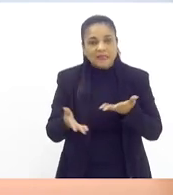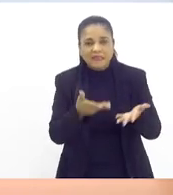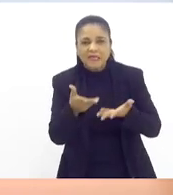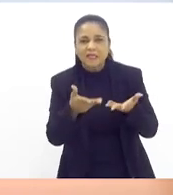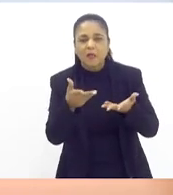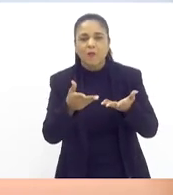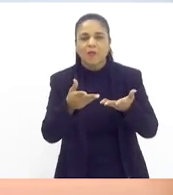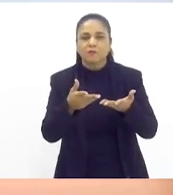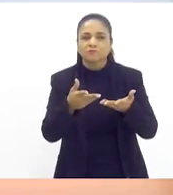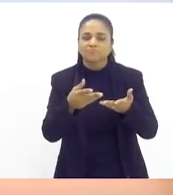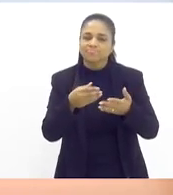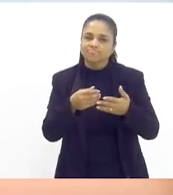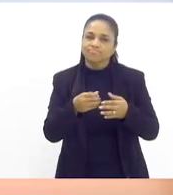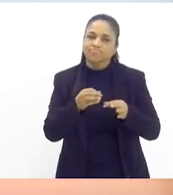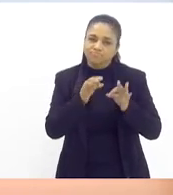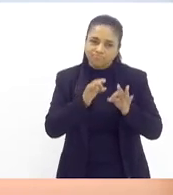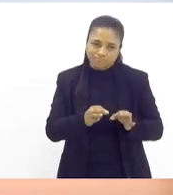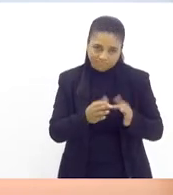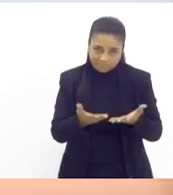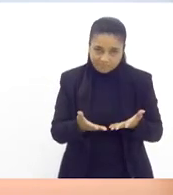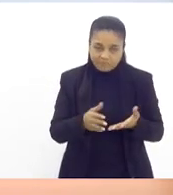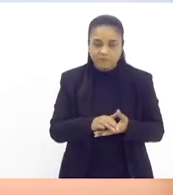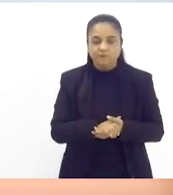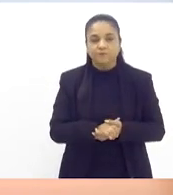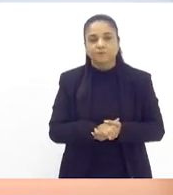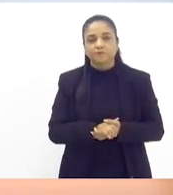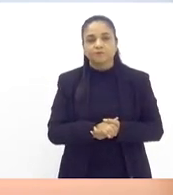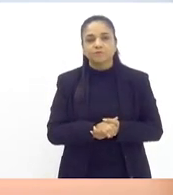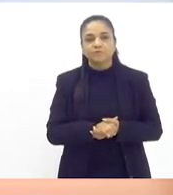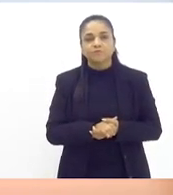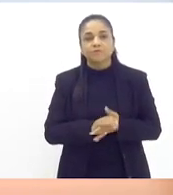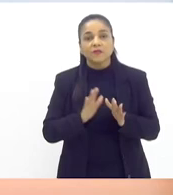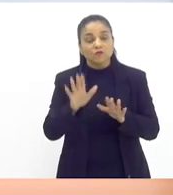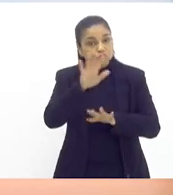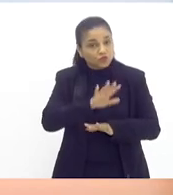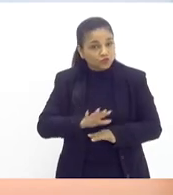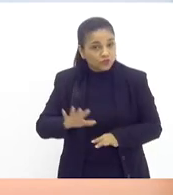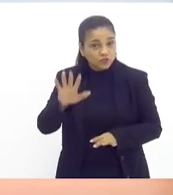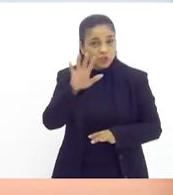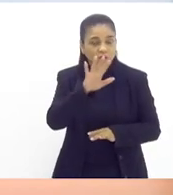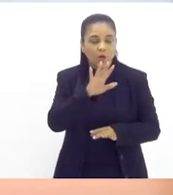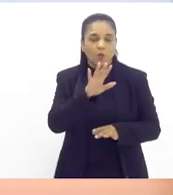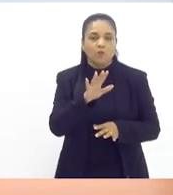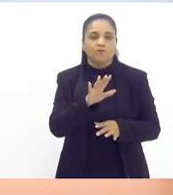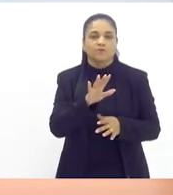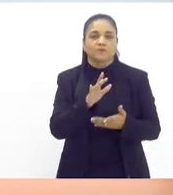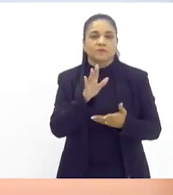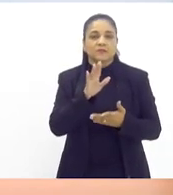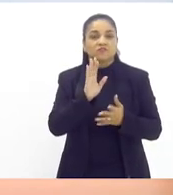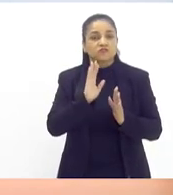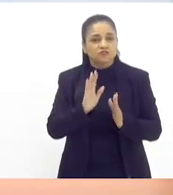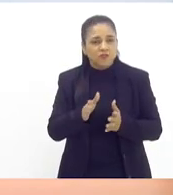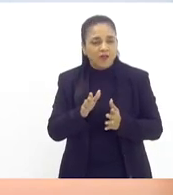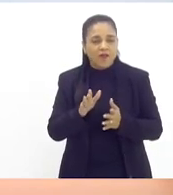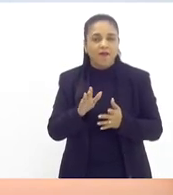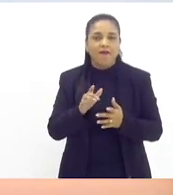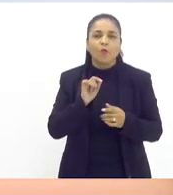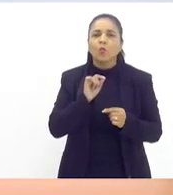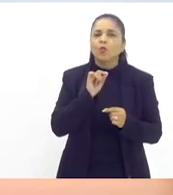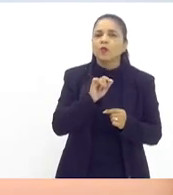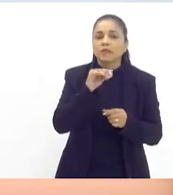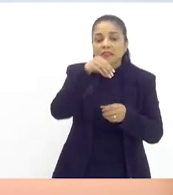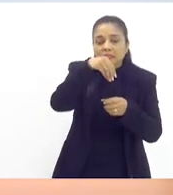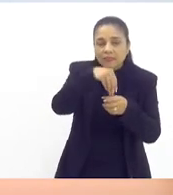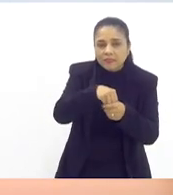algum tratamento favorecido. Então, este é o desenho geral. Feito esse desenho geral, o que, que tem